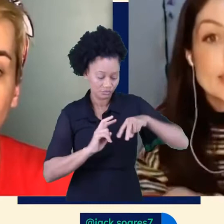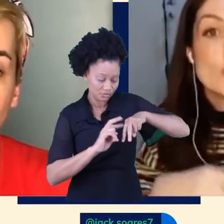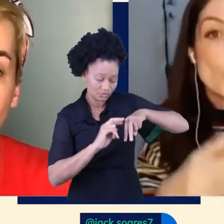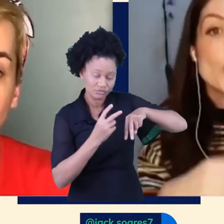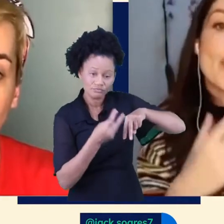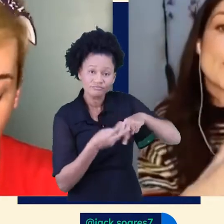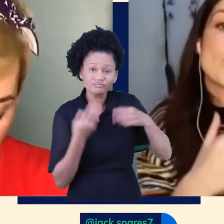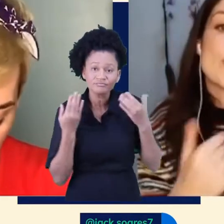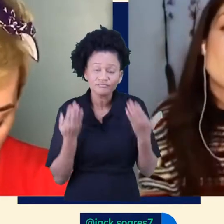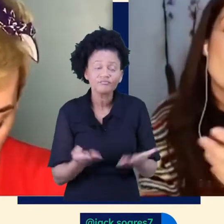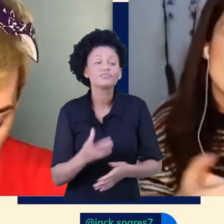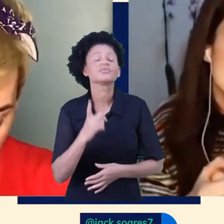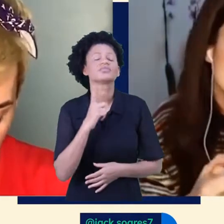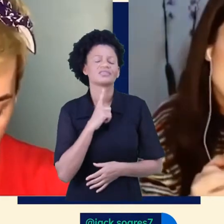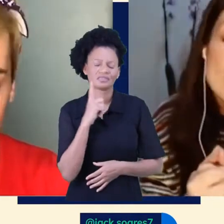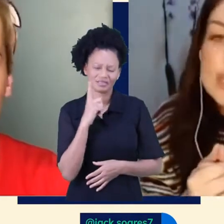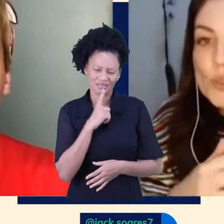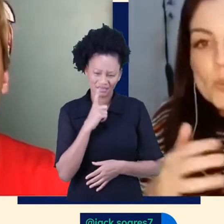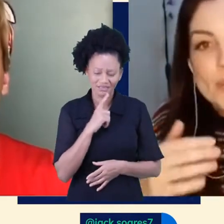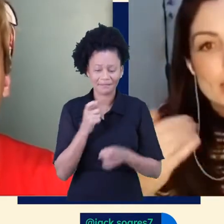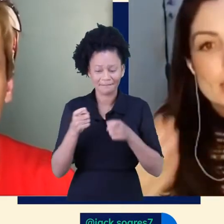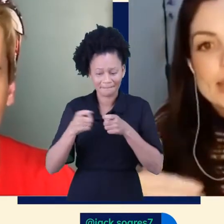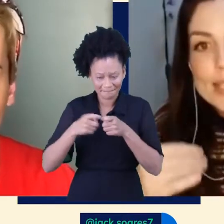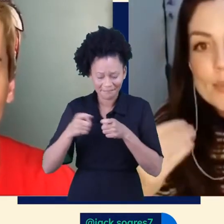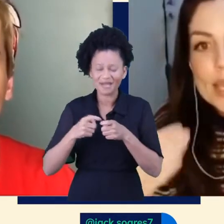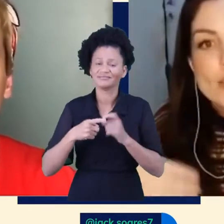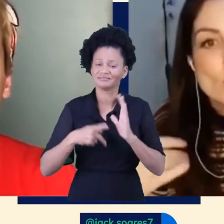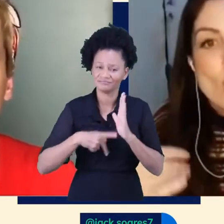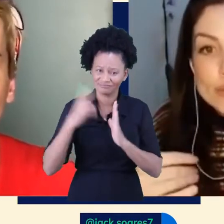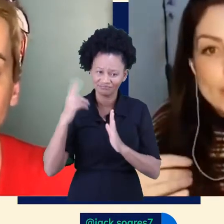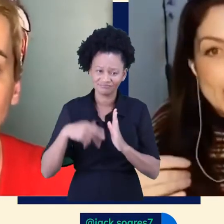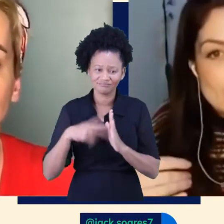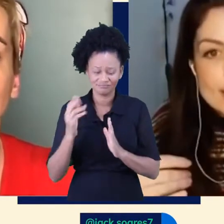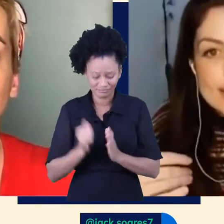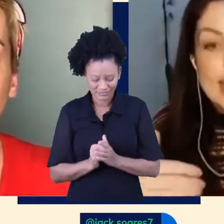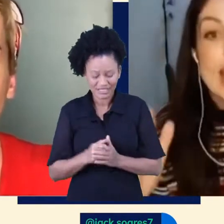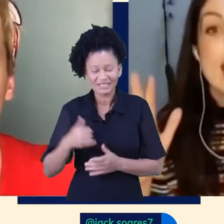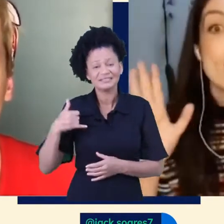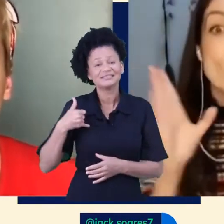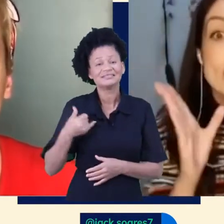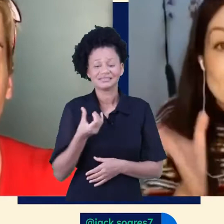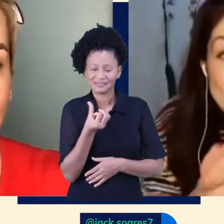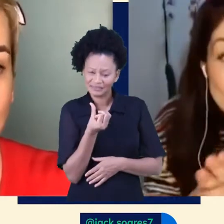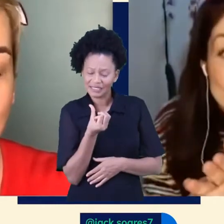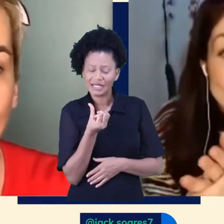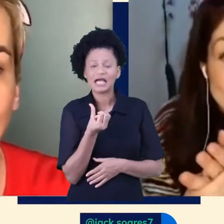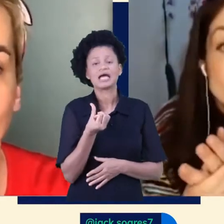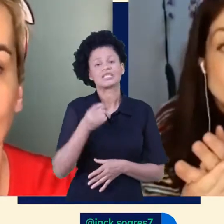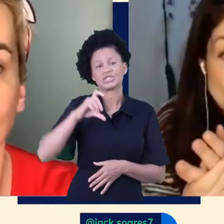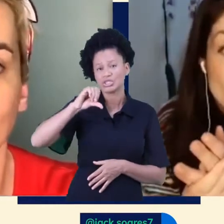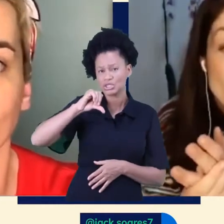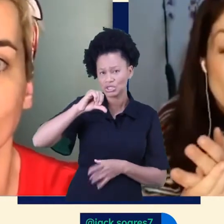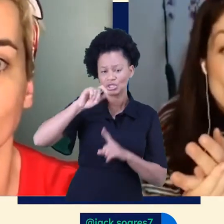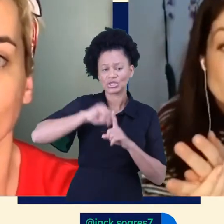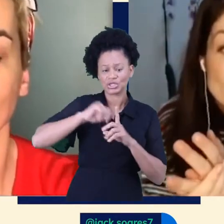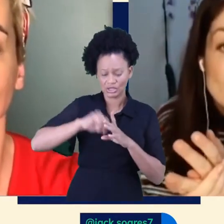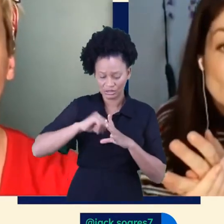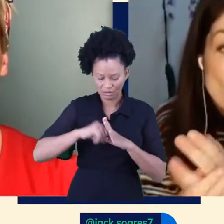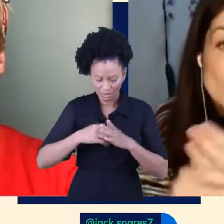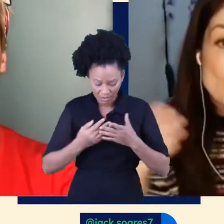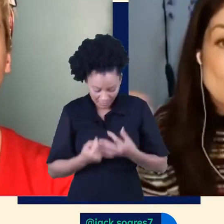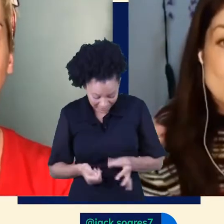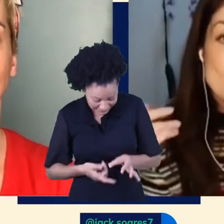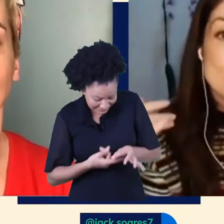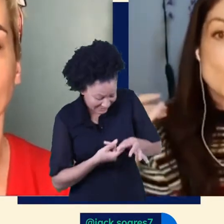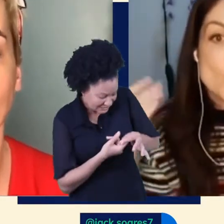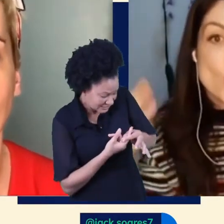ainda muito médico fazendo essa cirurgia, às vezes o bebê tem 6 meses, 9 meses, é cortado a ponta do